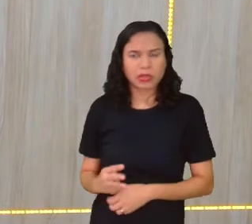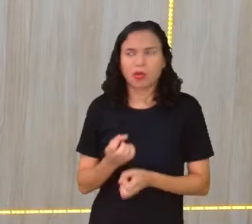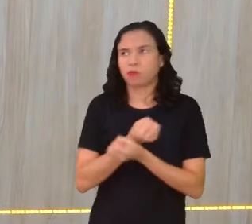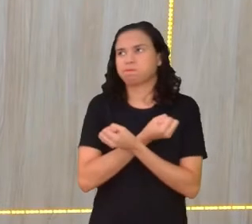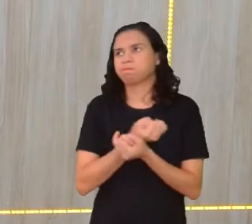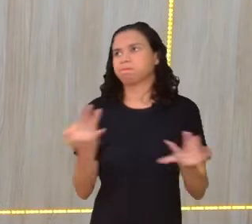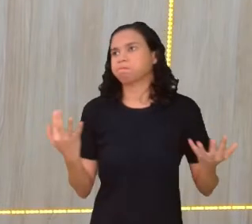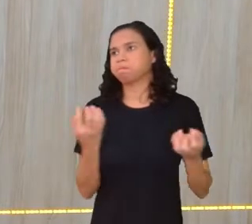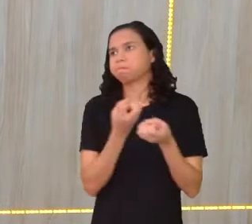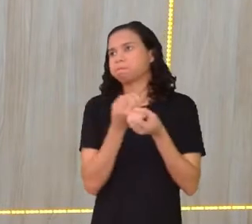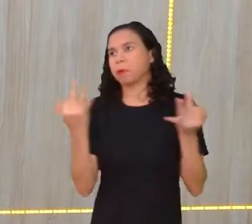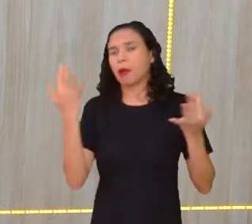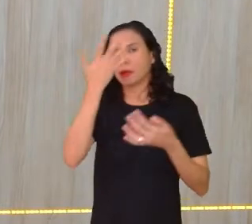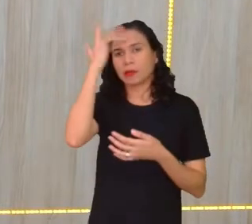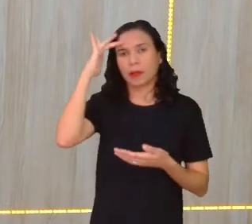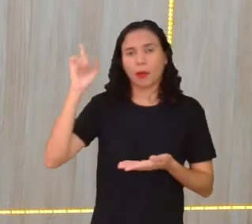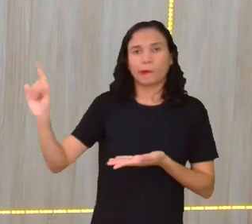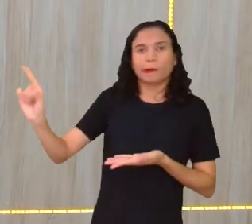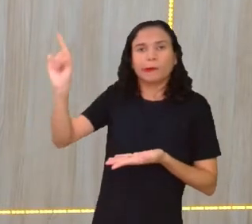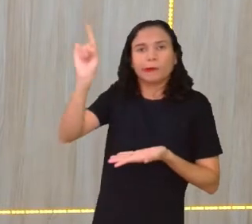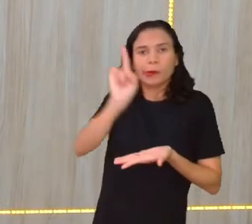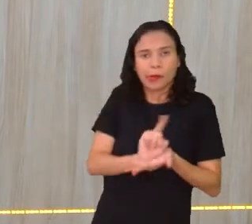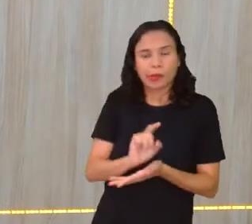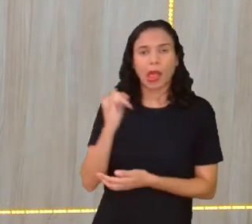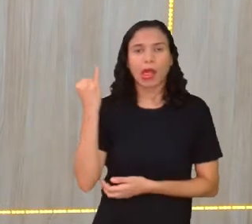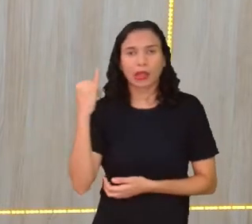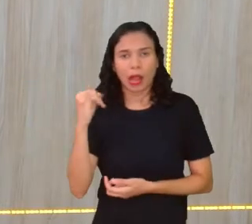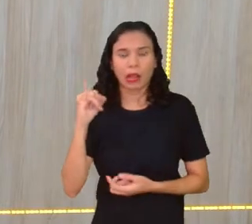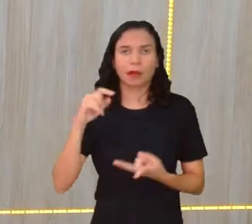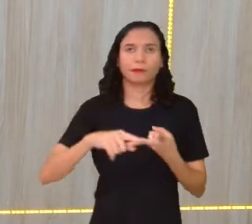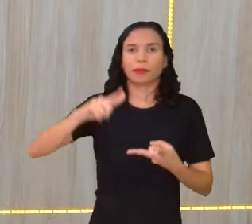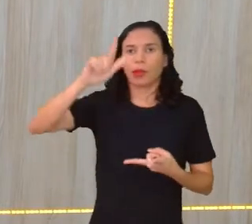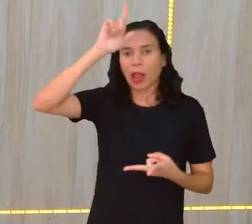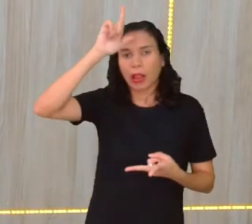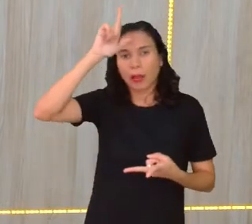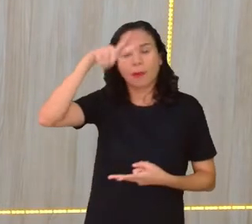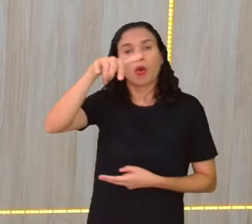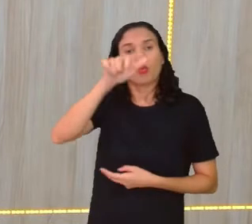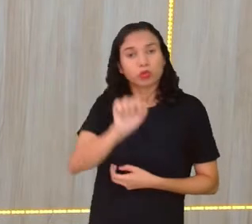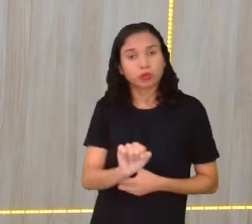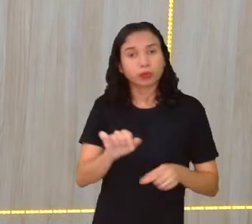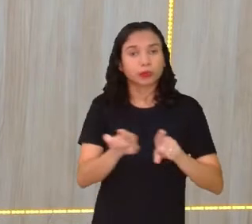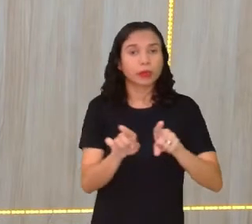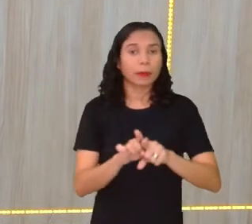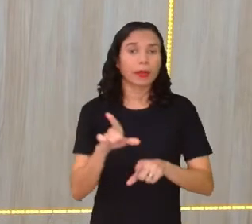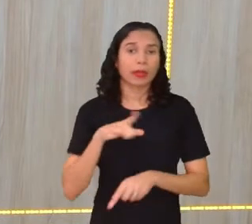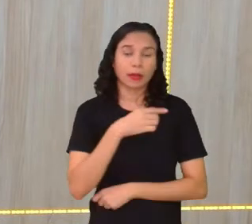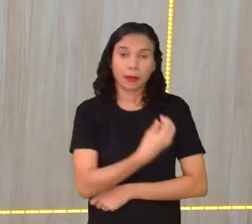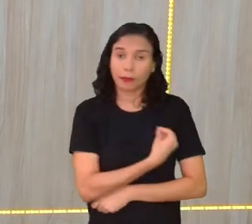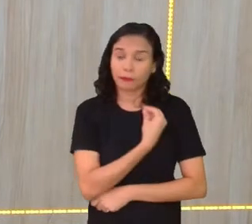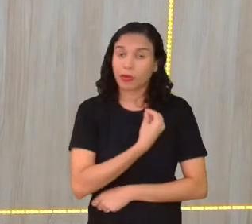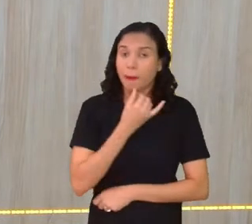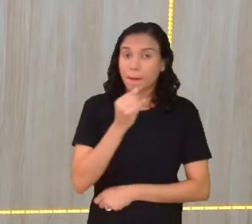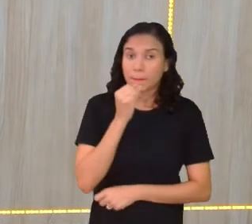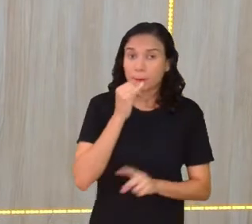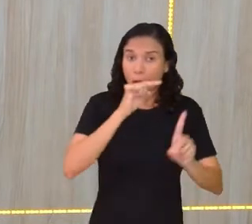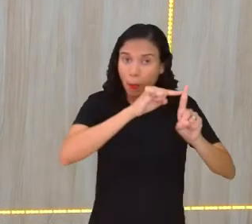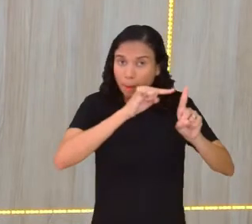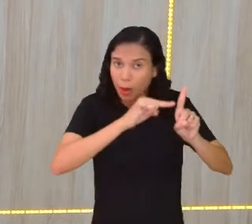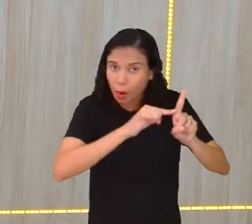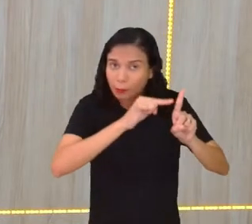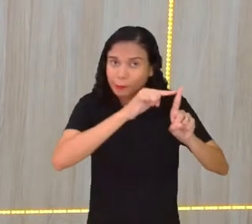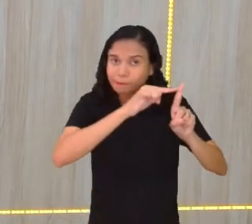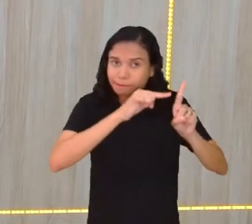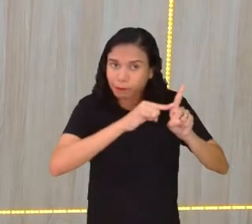quantidade de imigrantes italianos e alemães, né. No sudeste a gente tem, por exemplo, um bairro, né,